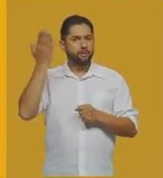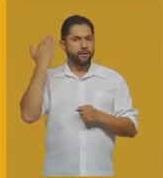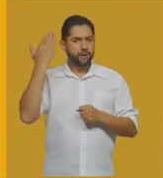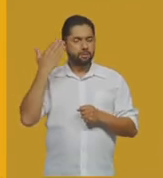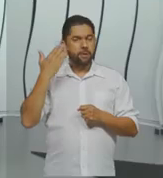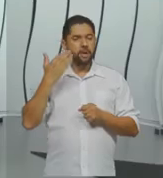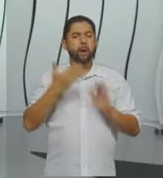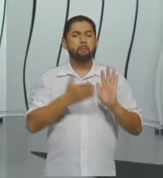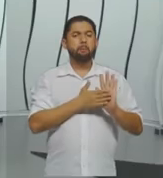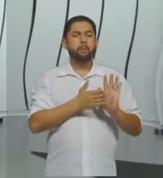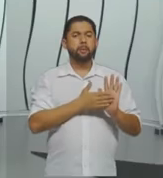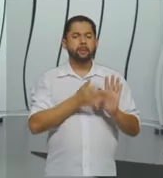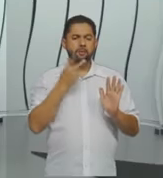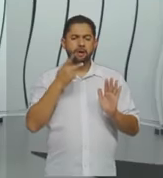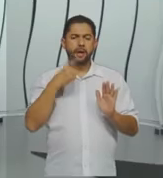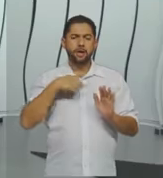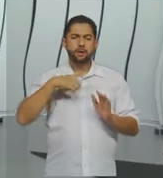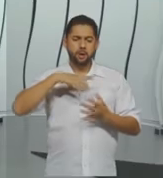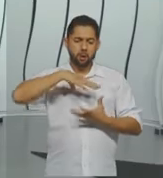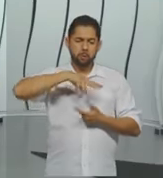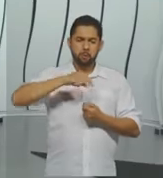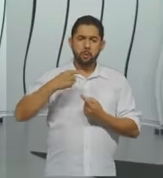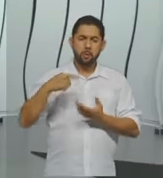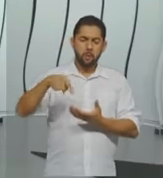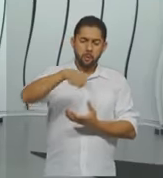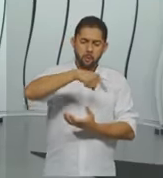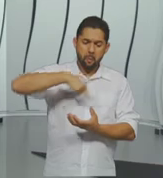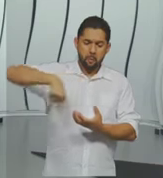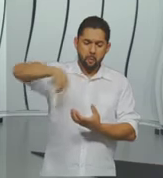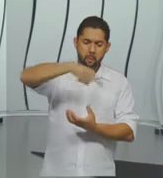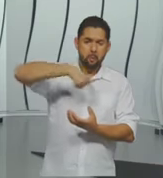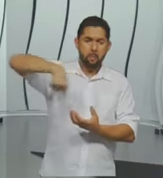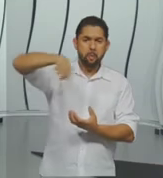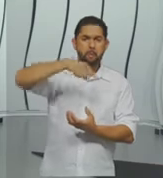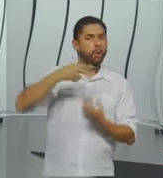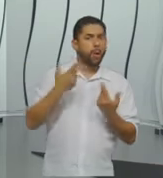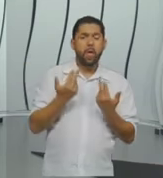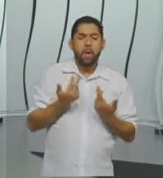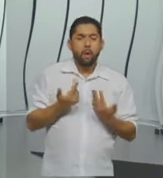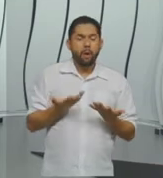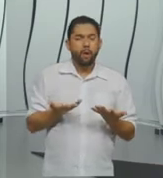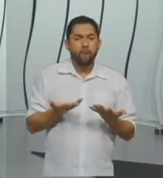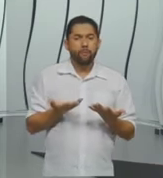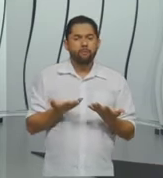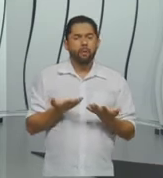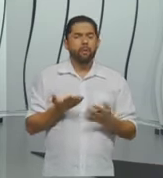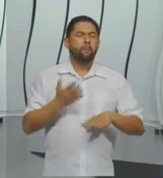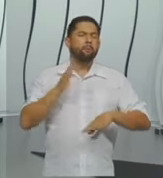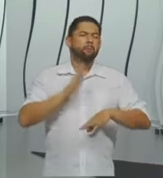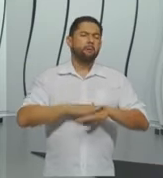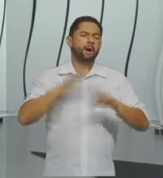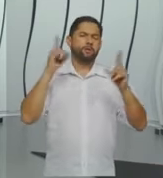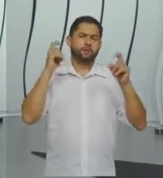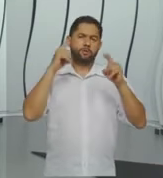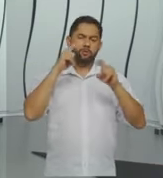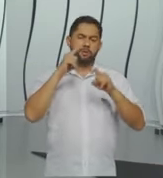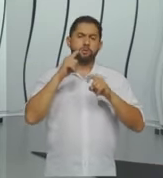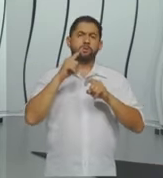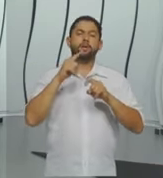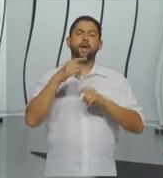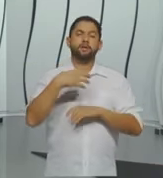por Aristóteles, foi talvez o maior dos obstáculos que foi encontrado na história da ciência para se poder chegar a um